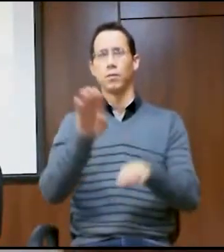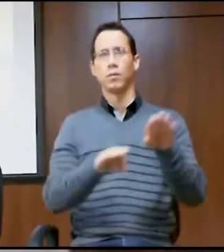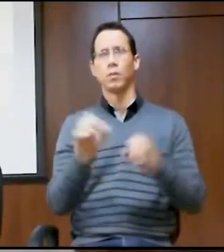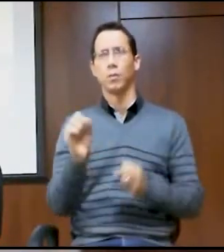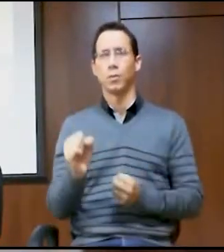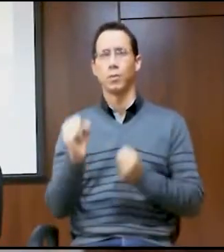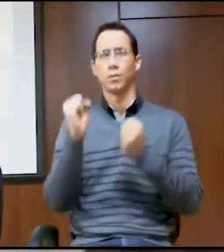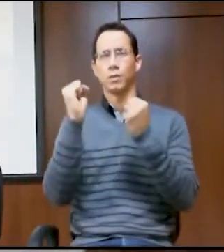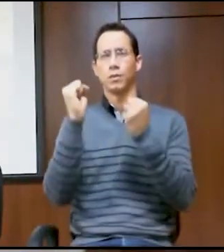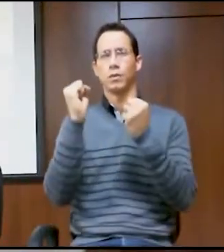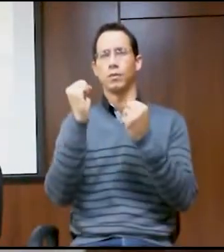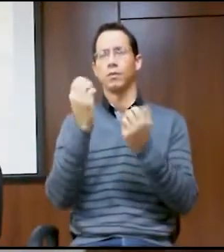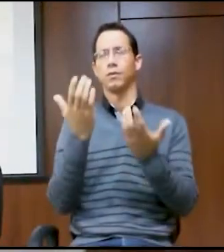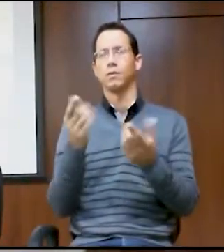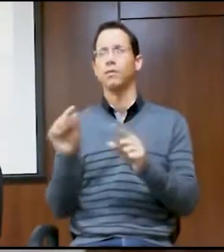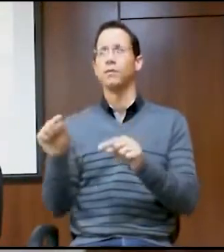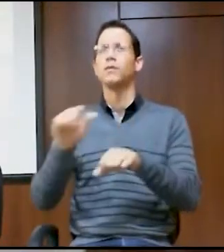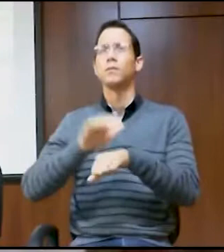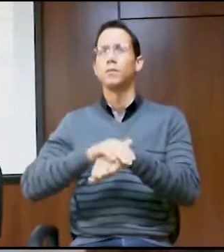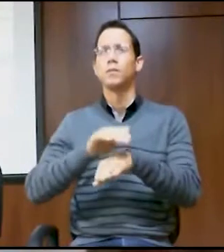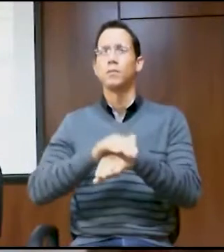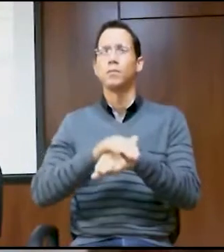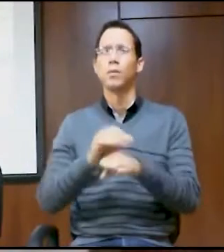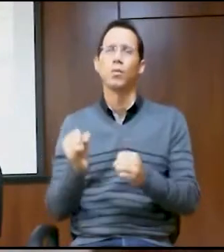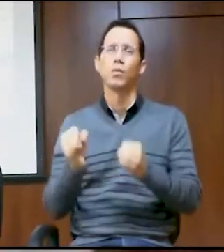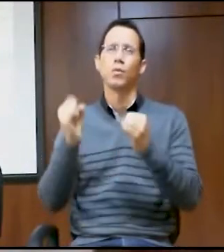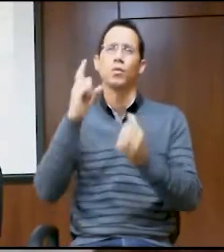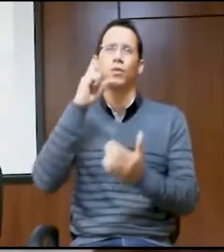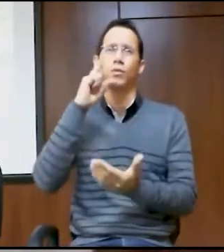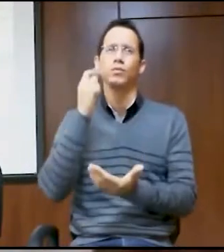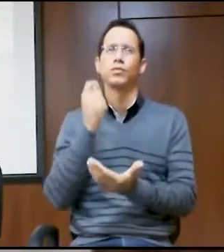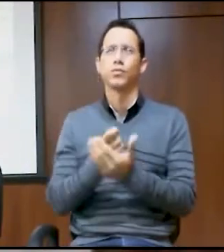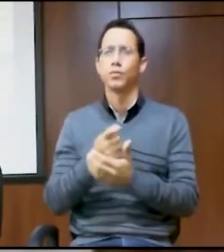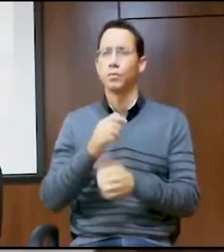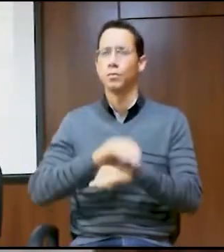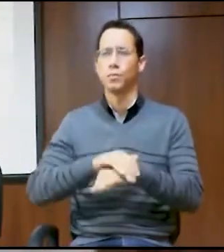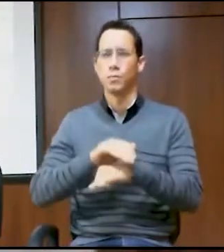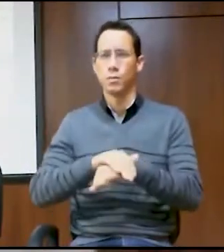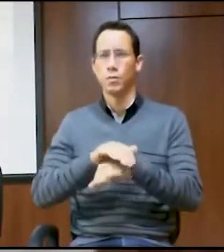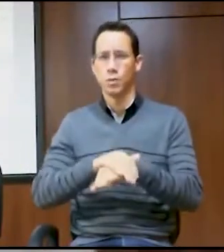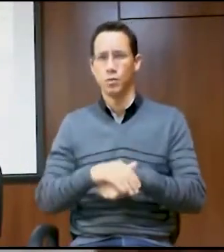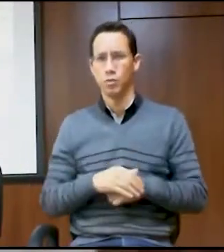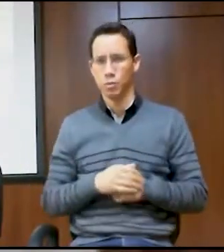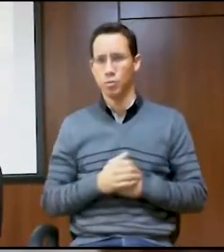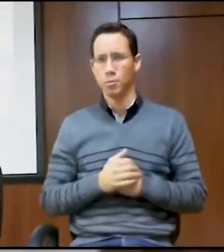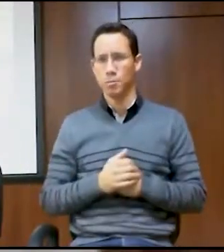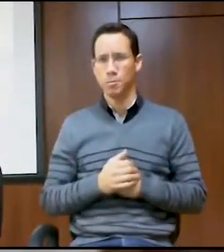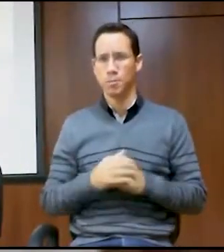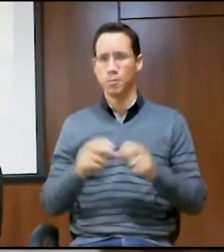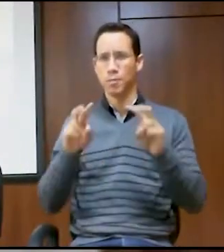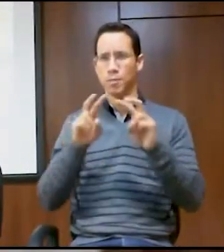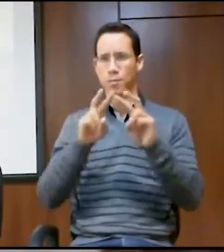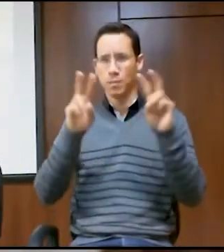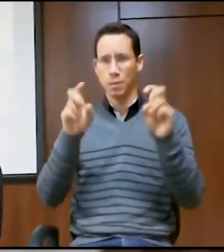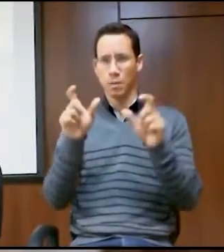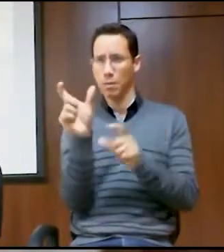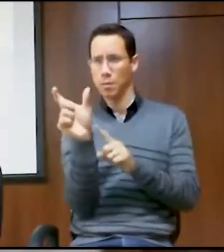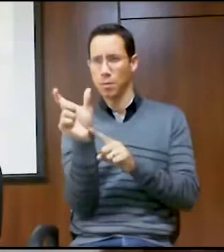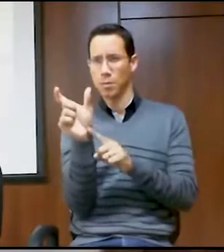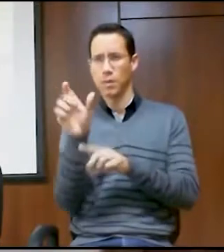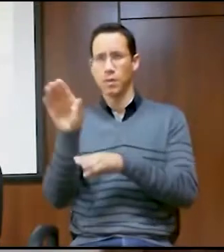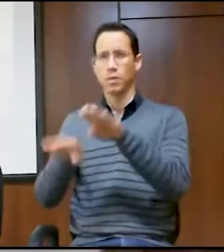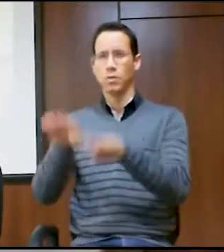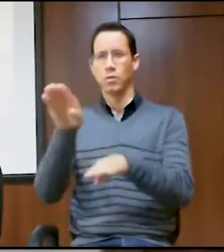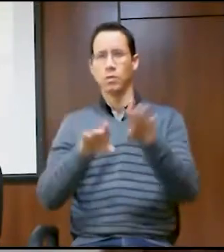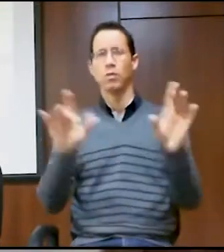Quem efetivamente tem poder? Quem é que decide, né? Então, quando a gente usa o termo desigualdade, ele é completo